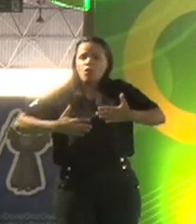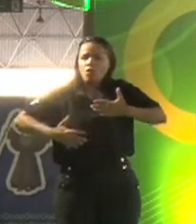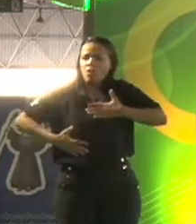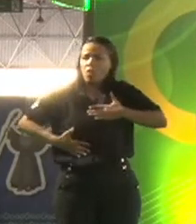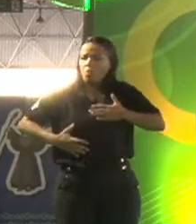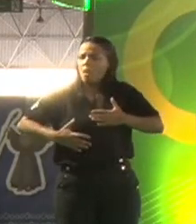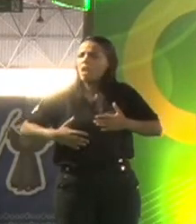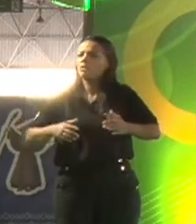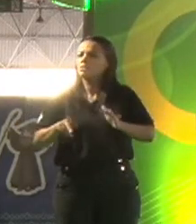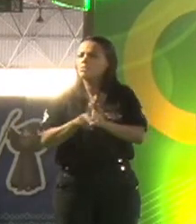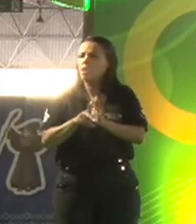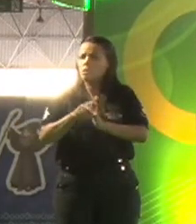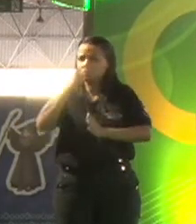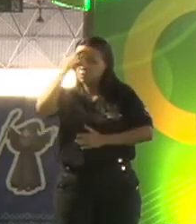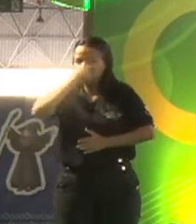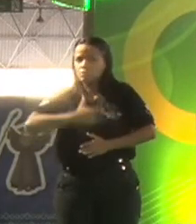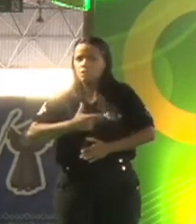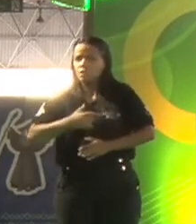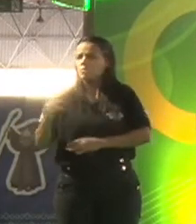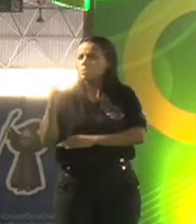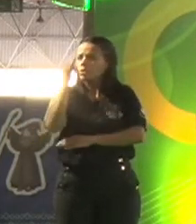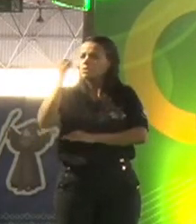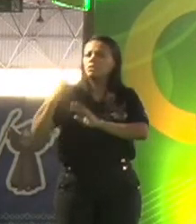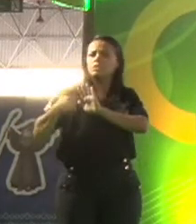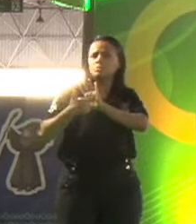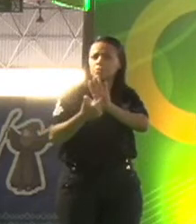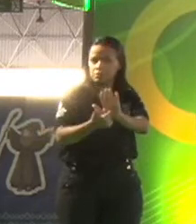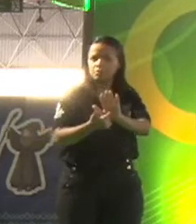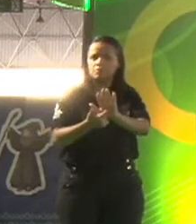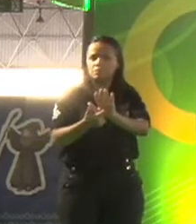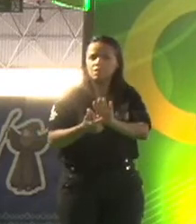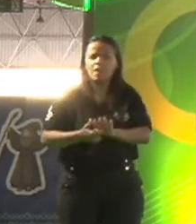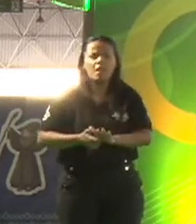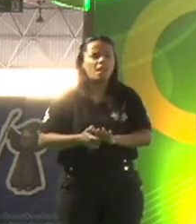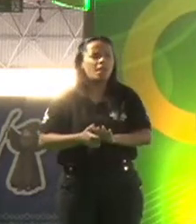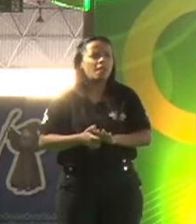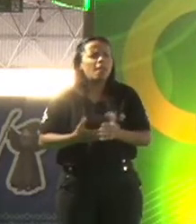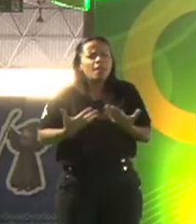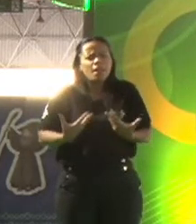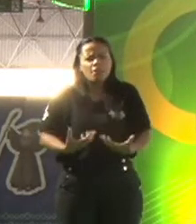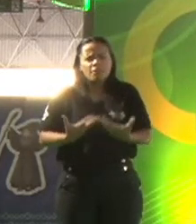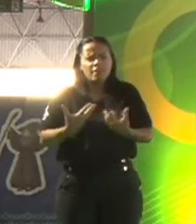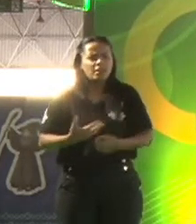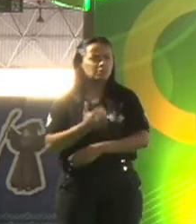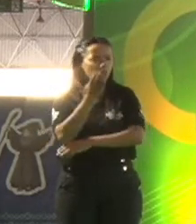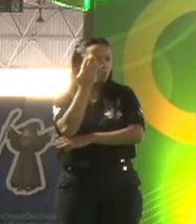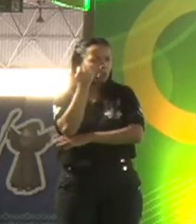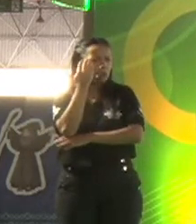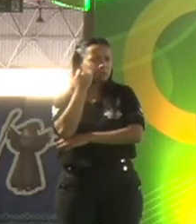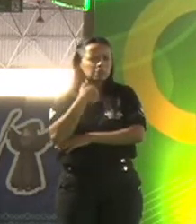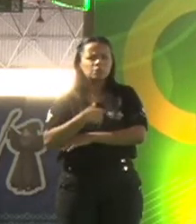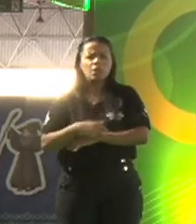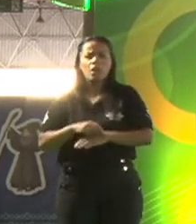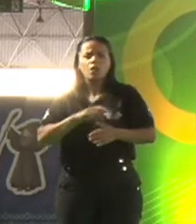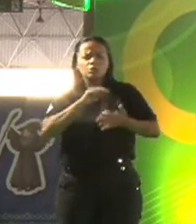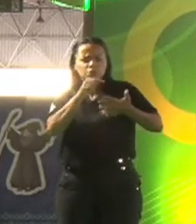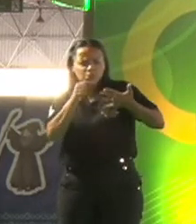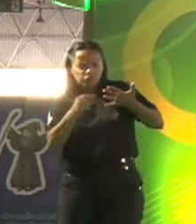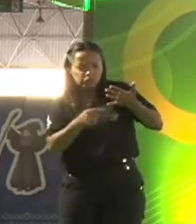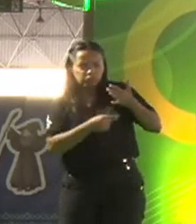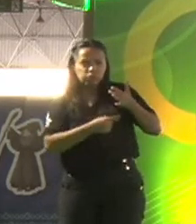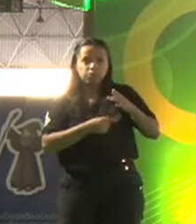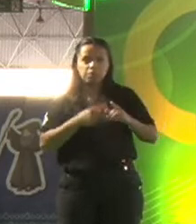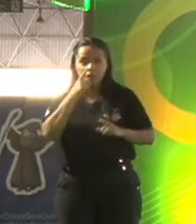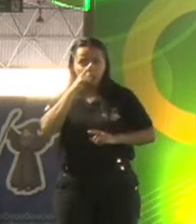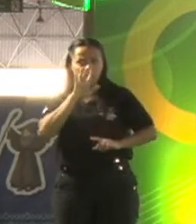uma mensagem muito importante tanto de de leveza de modernidade quanto de em alguns pontos as